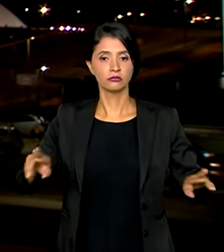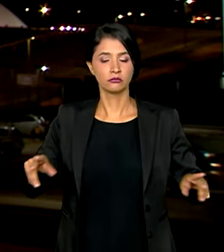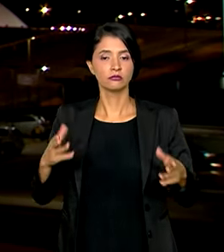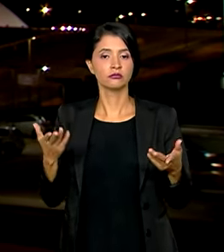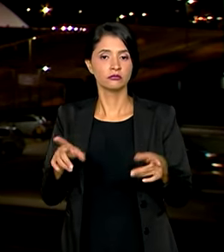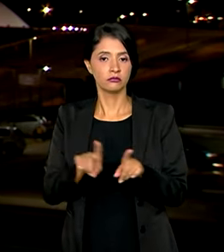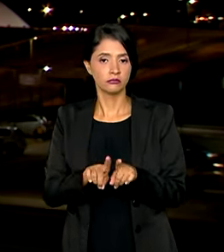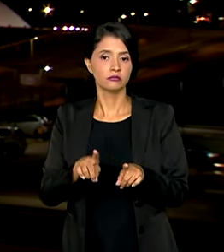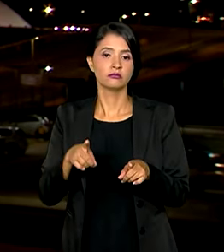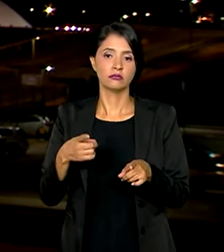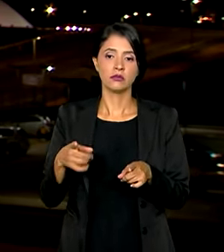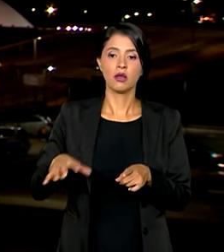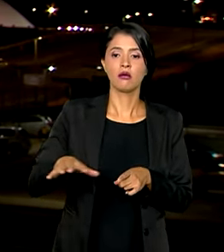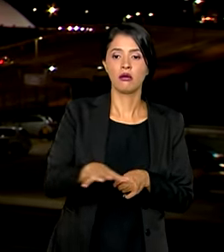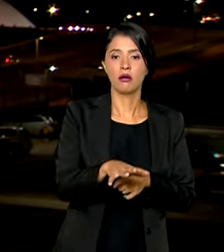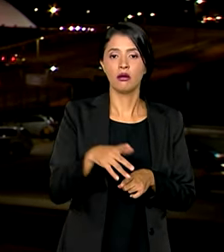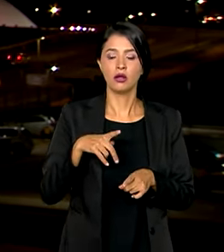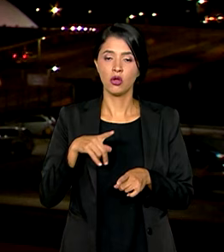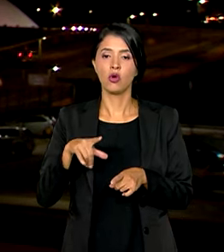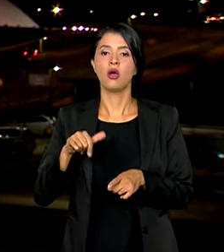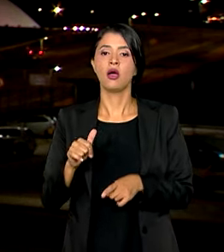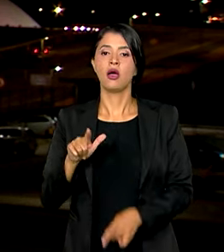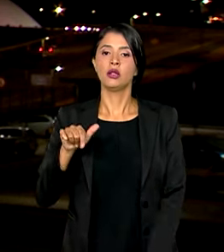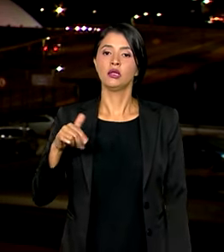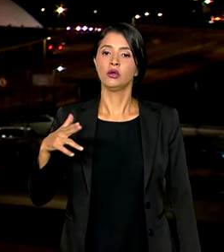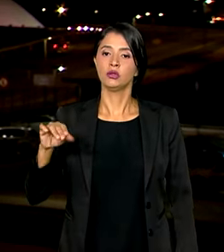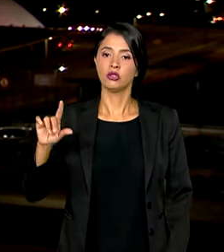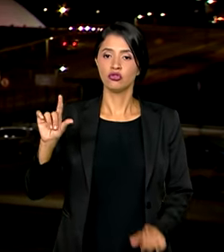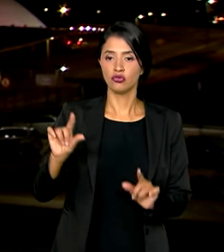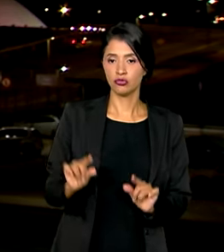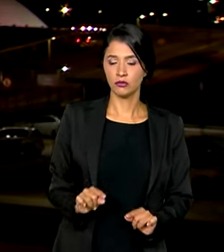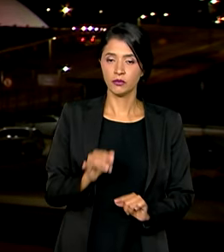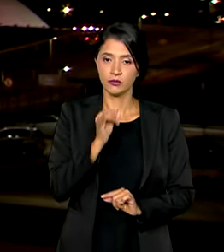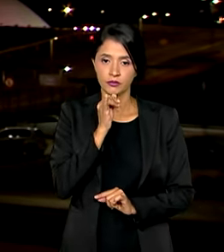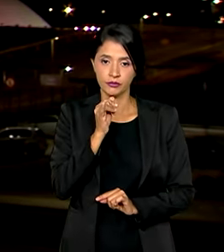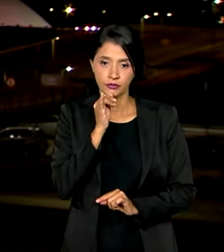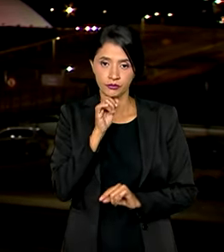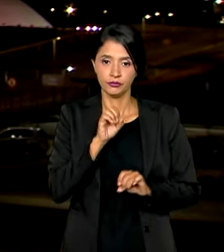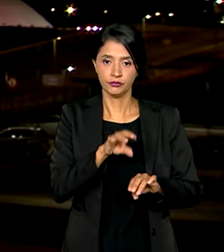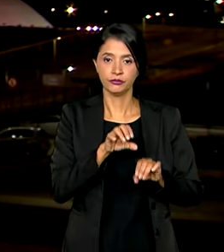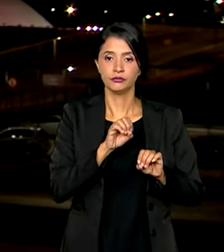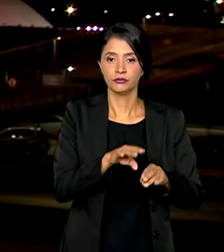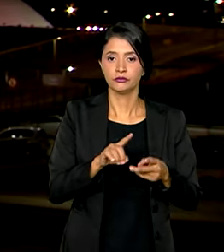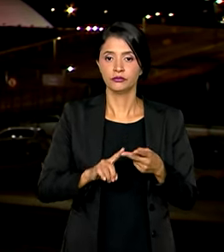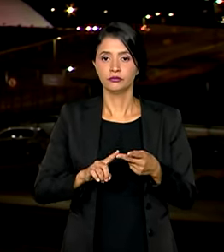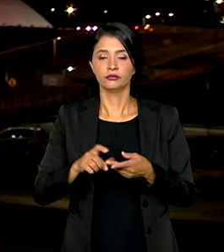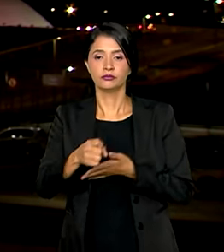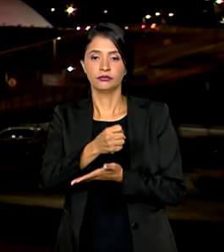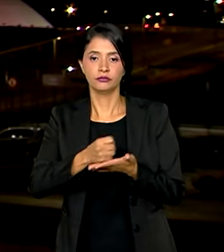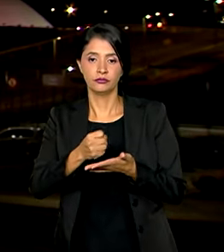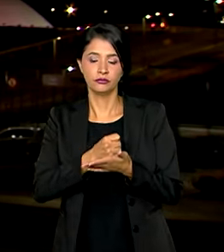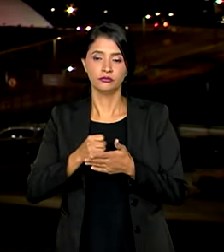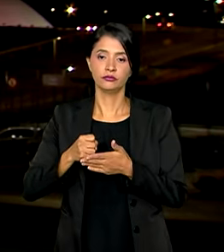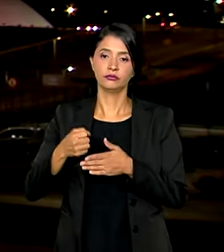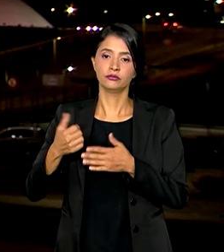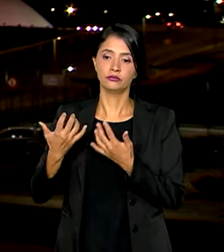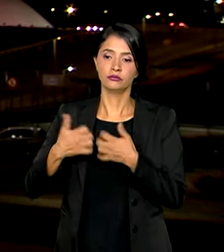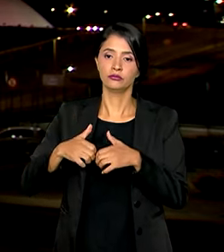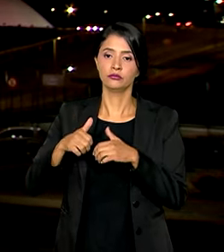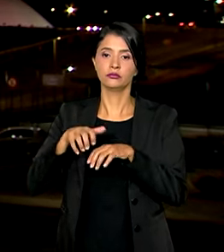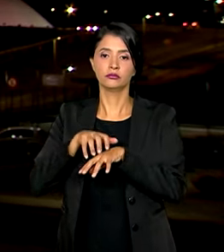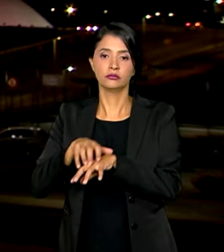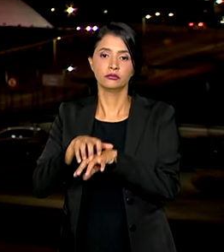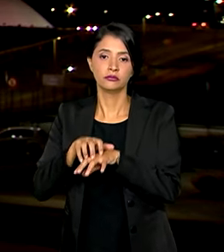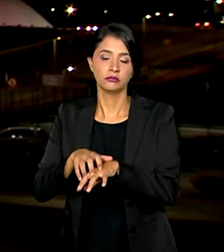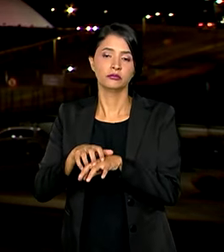diferenciados e setores com alíquotas reduzidas, como, por exemplo, serviços de educação, medicamentos, transporte coletivo de